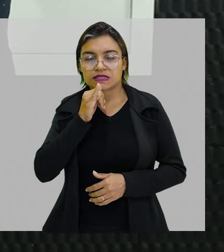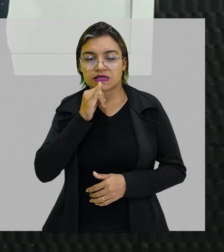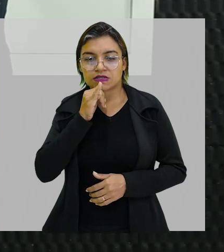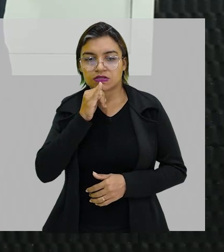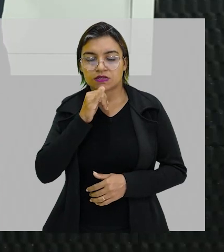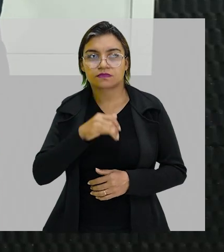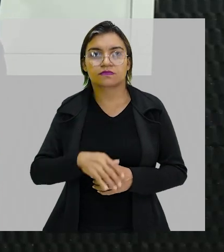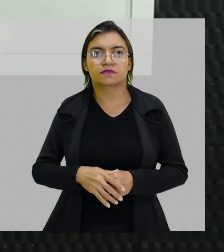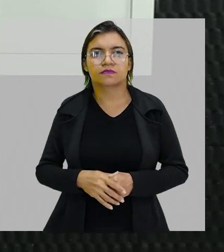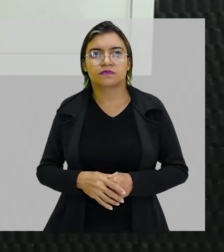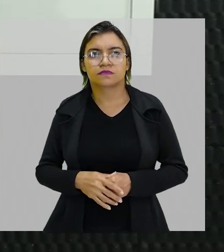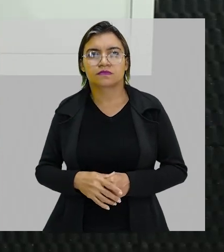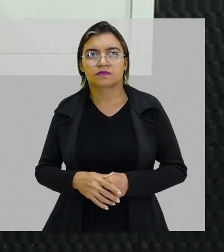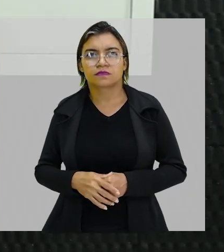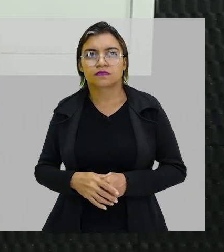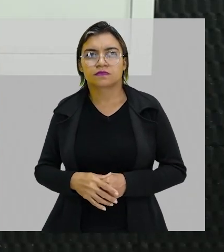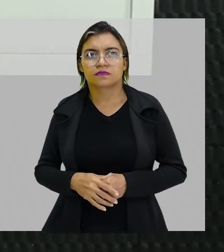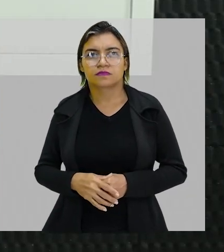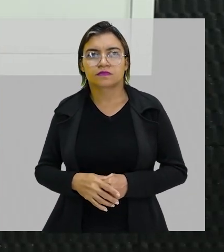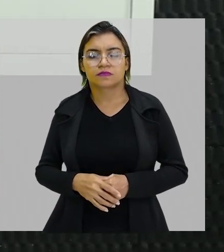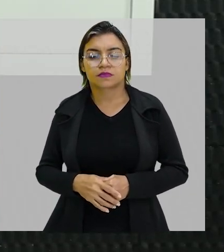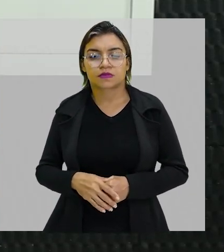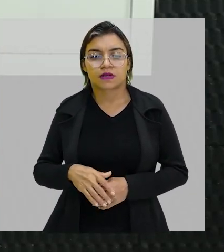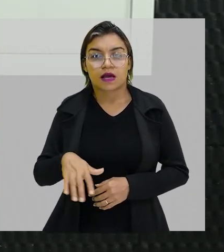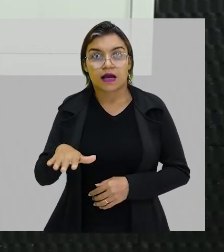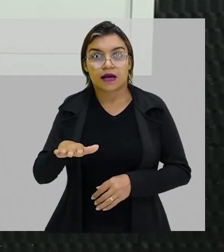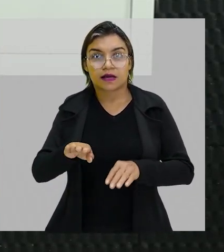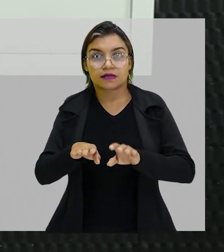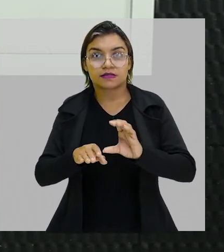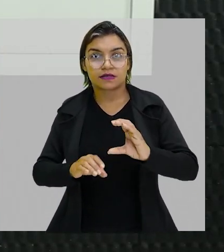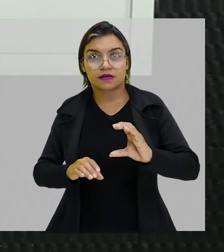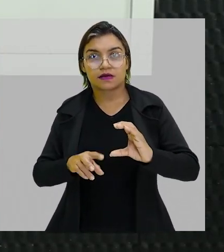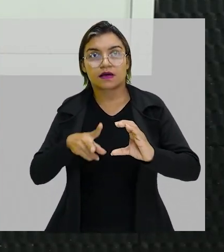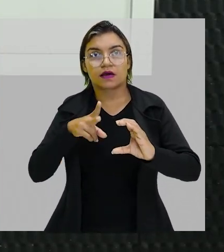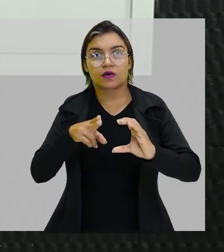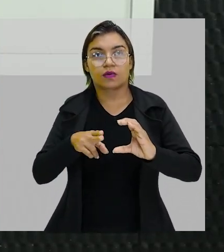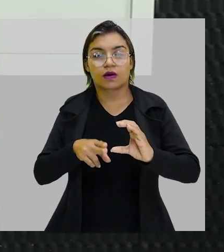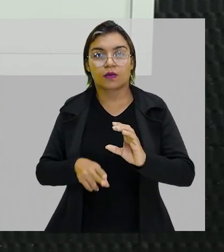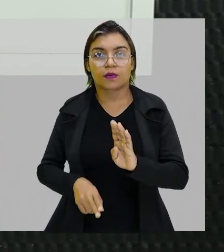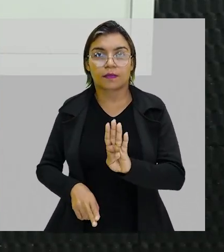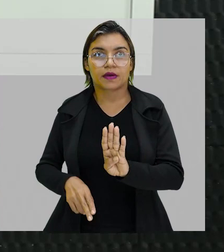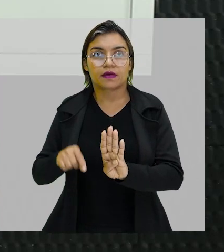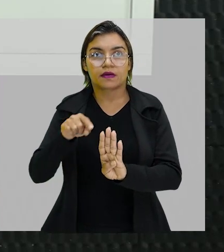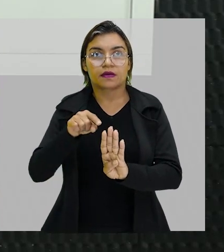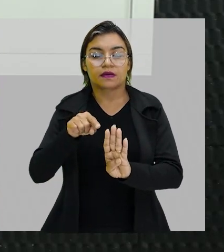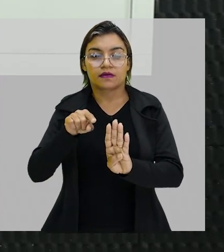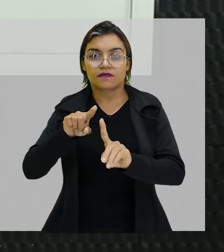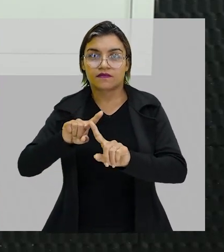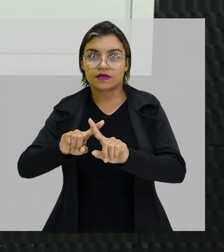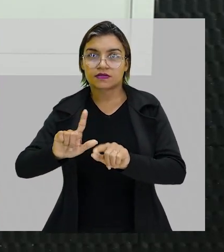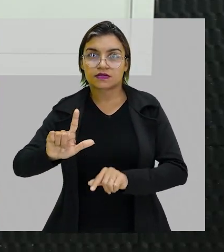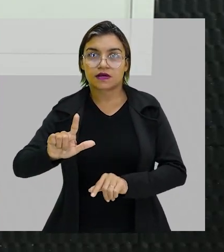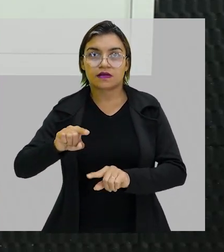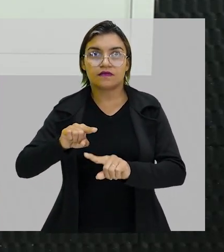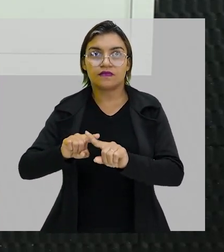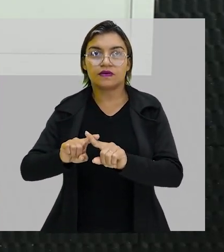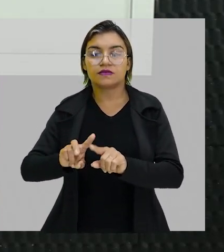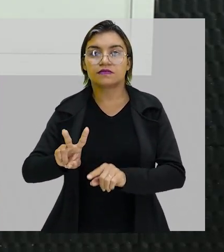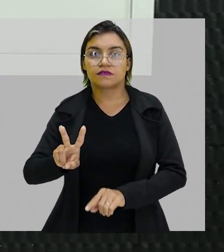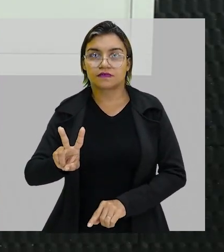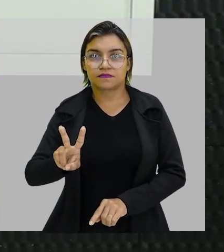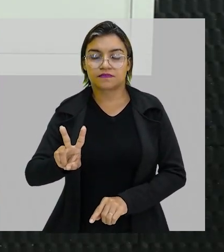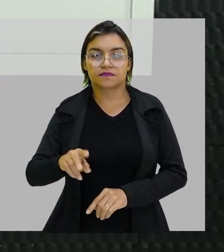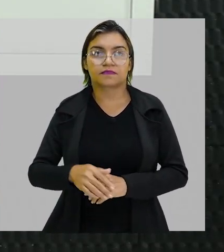comprimento e a velocidade. Certo? Só tem que ter um cuidado. O comprimento aqui